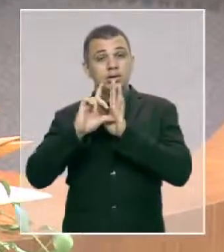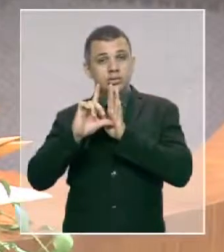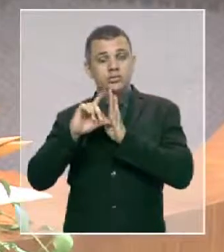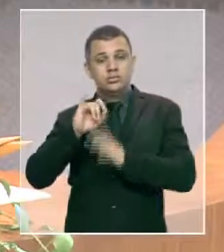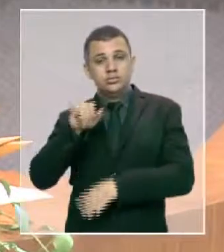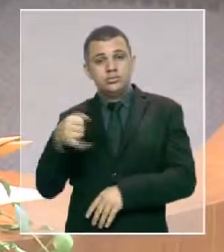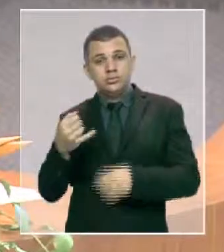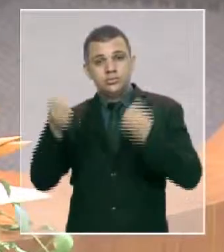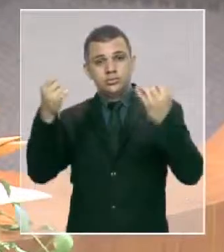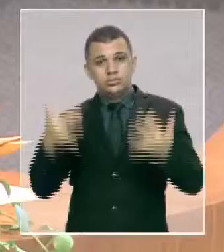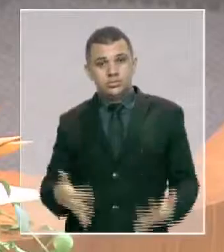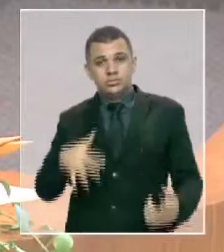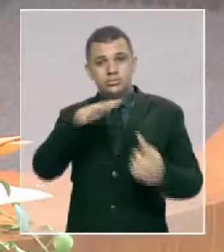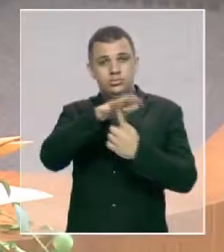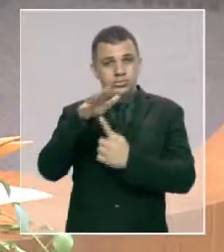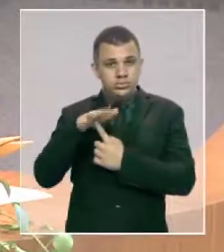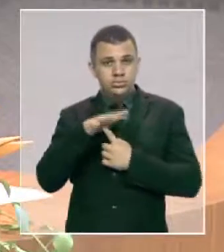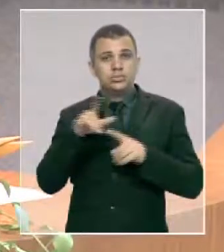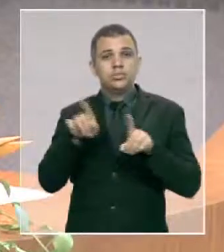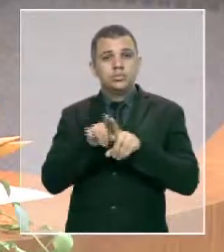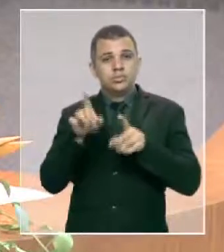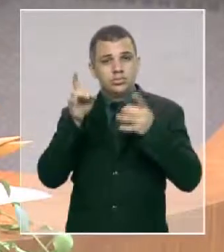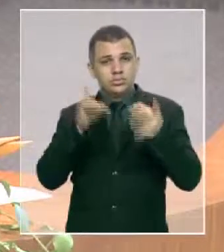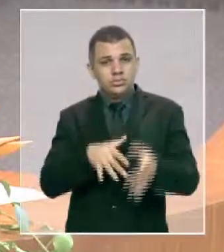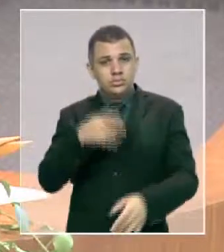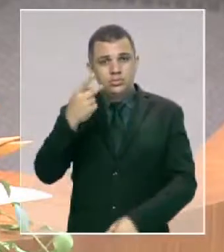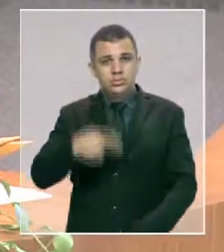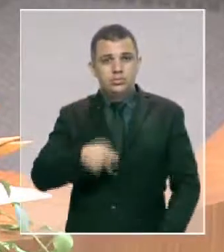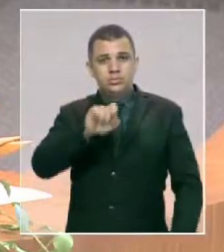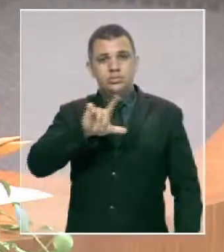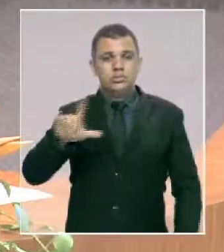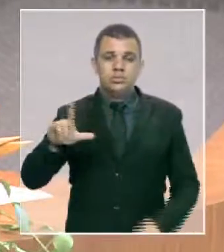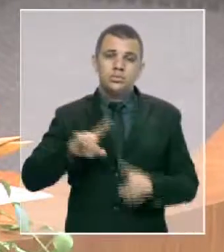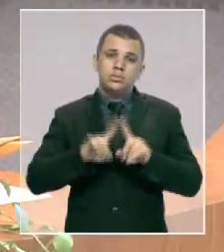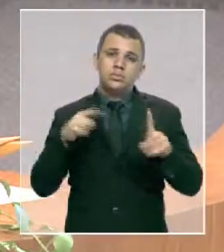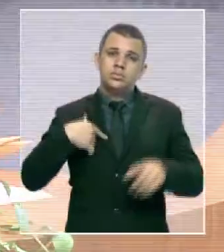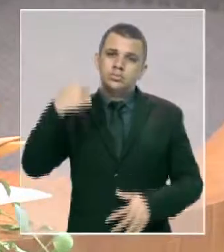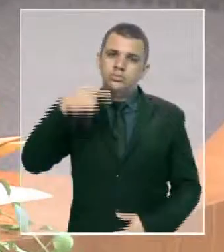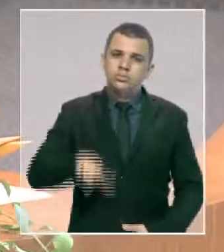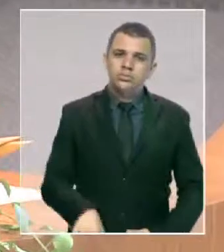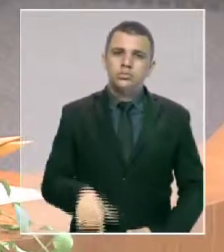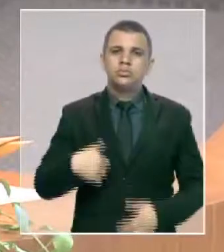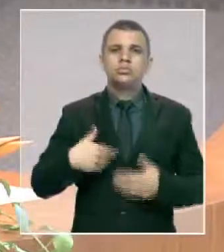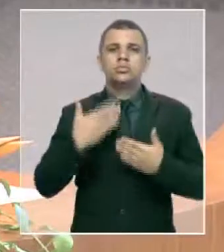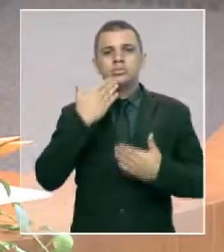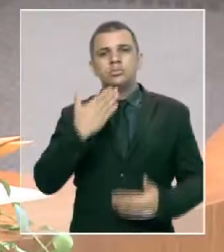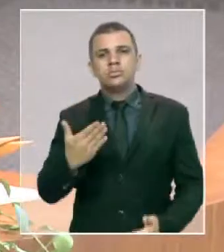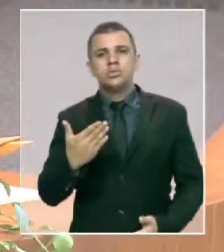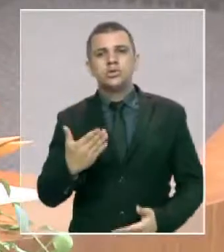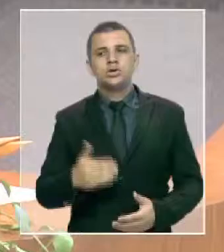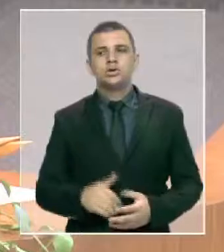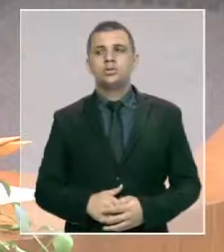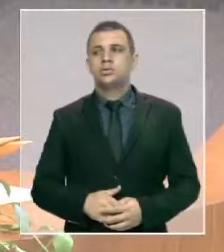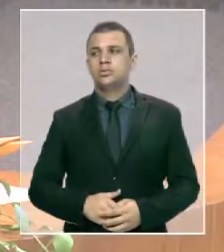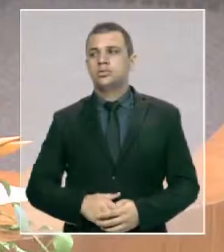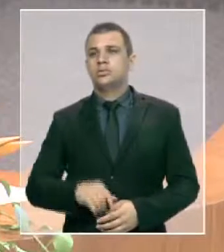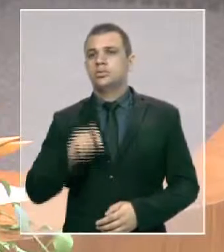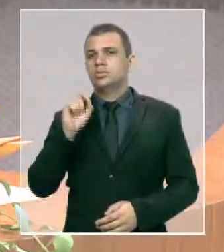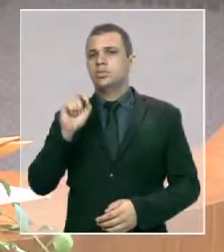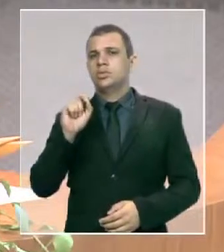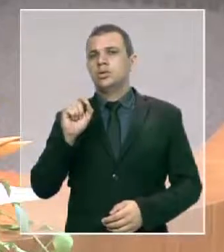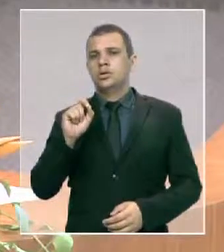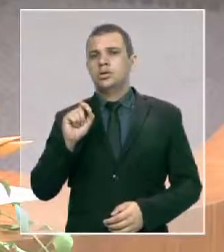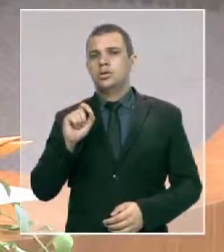feiras e do abandono que está em São Luís, mais uma vez, fazer um apelo que a Prefeitura de São Luís